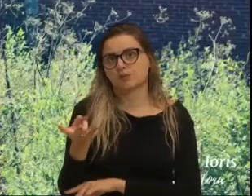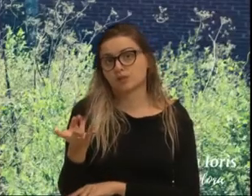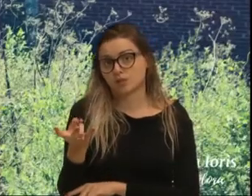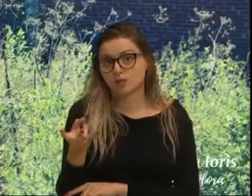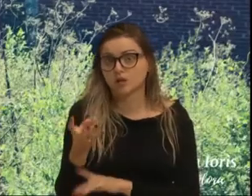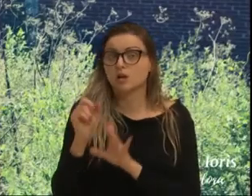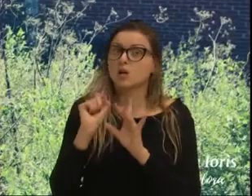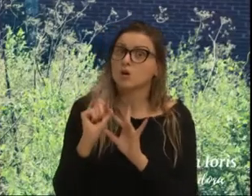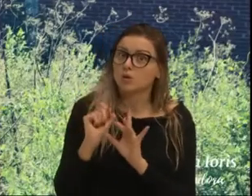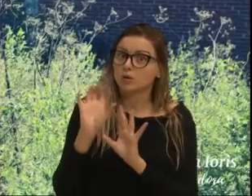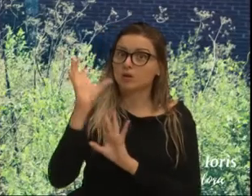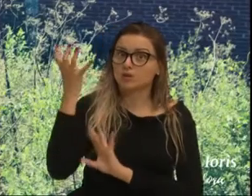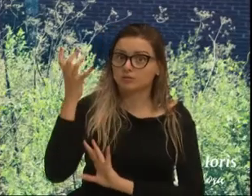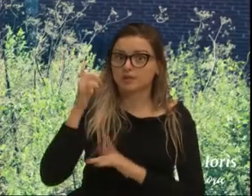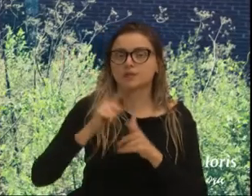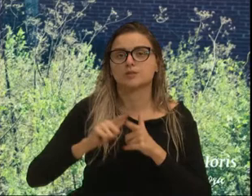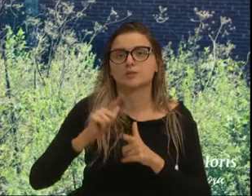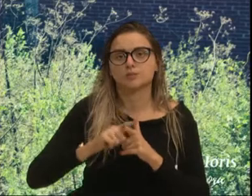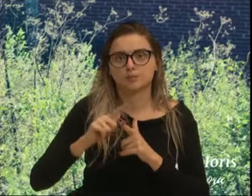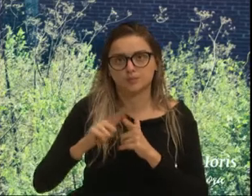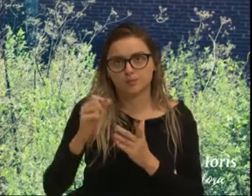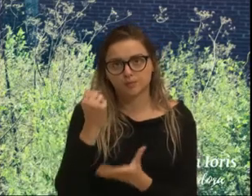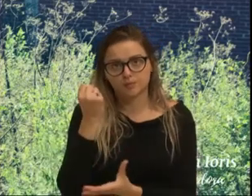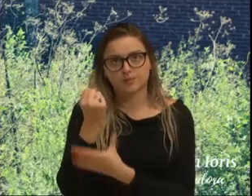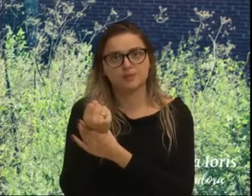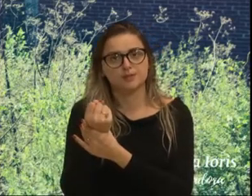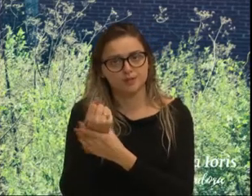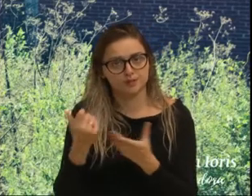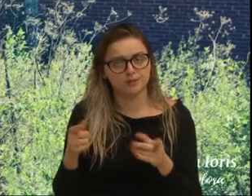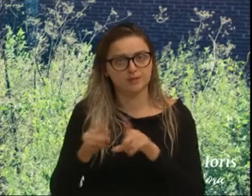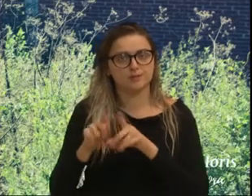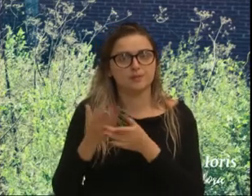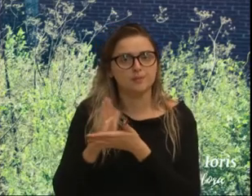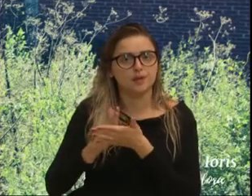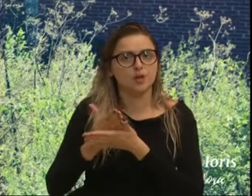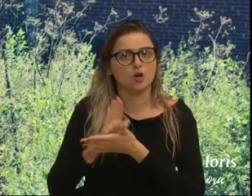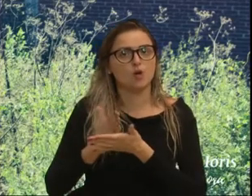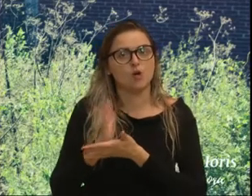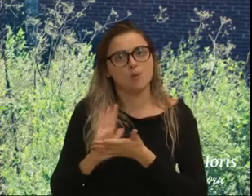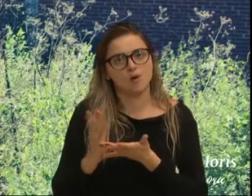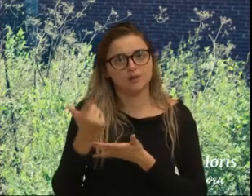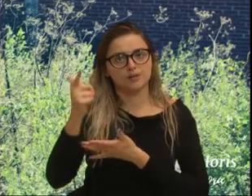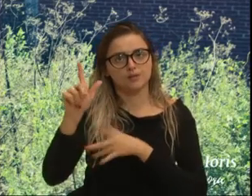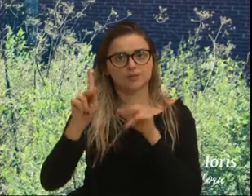gente sabe, problemas de segurança e de perturbação no sossego, né?